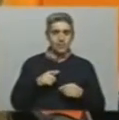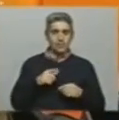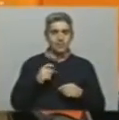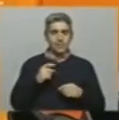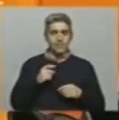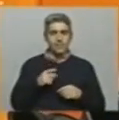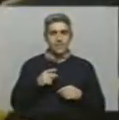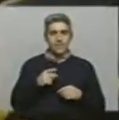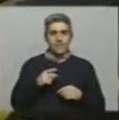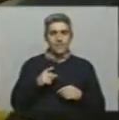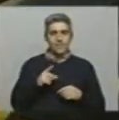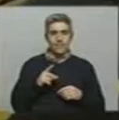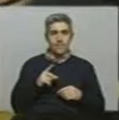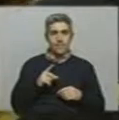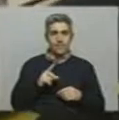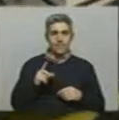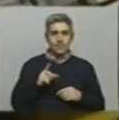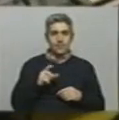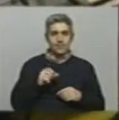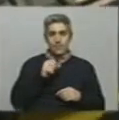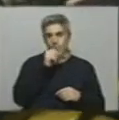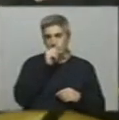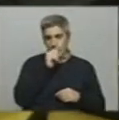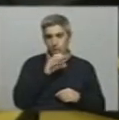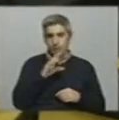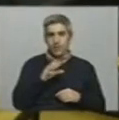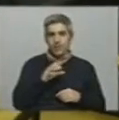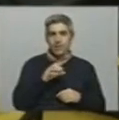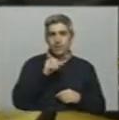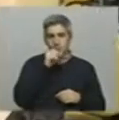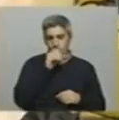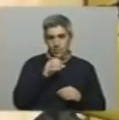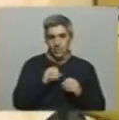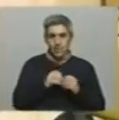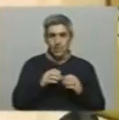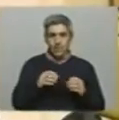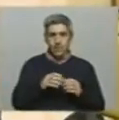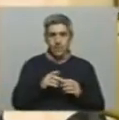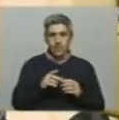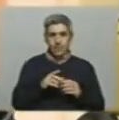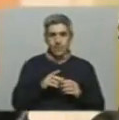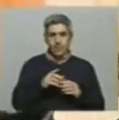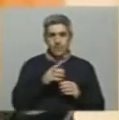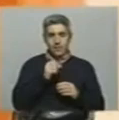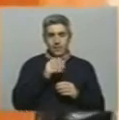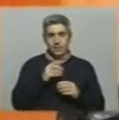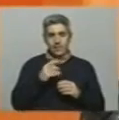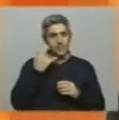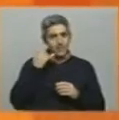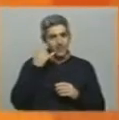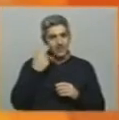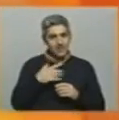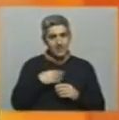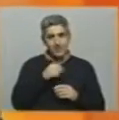sopra-se em baixo. Opa! É, então é aqui que sopra, queres esperar? É aqui que olha, e depois ela até apita. Ela